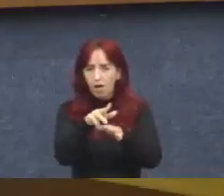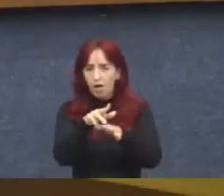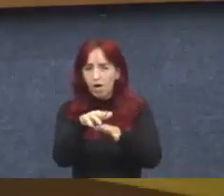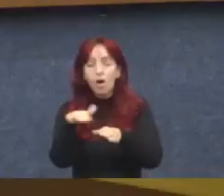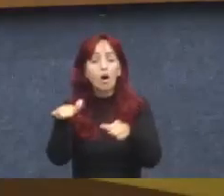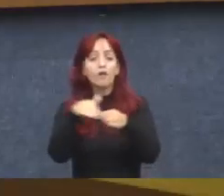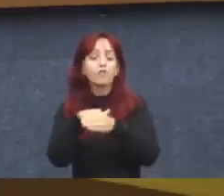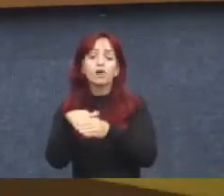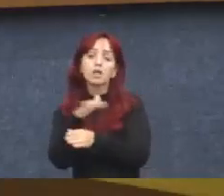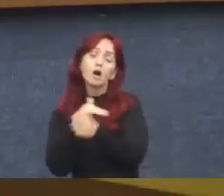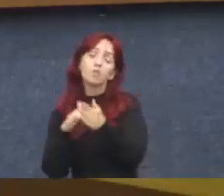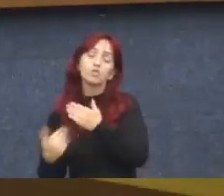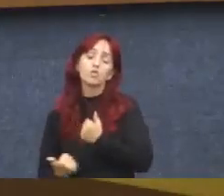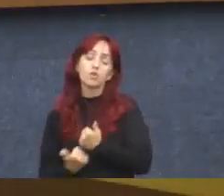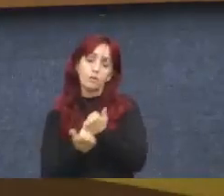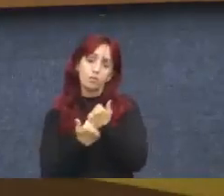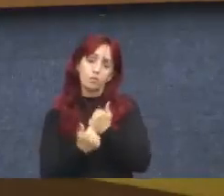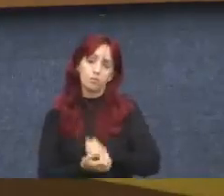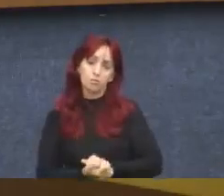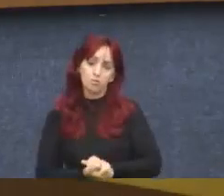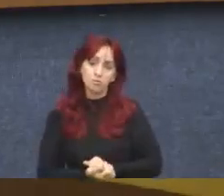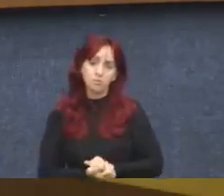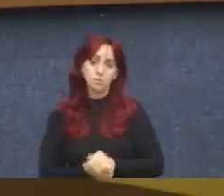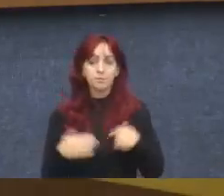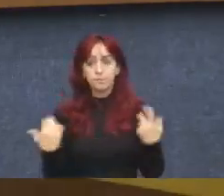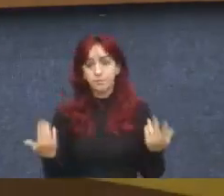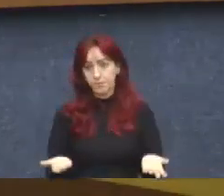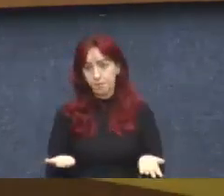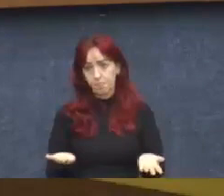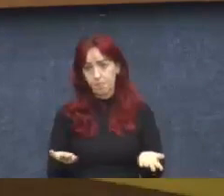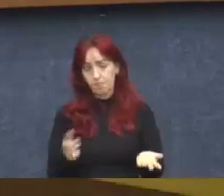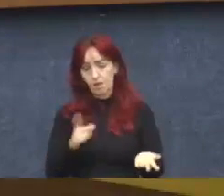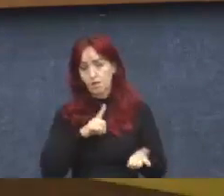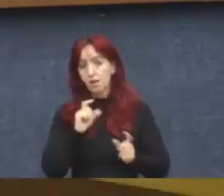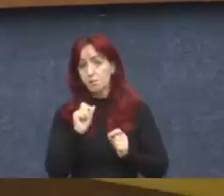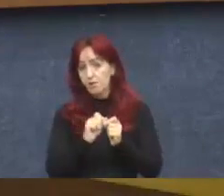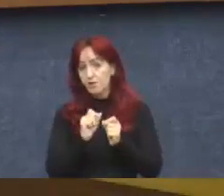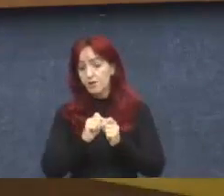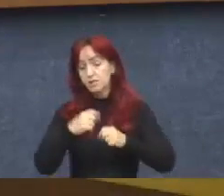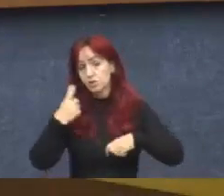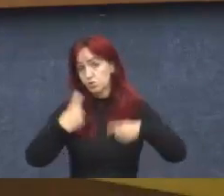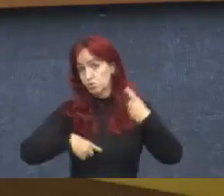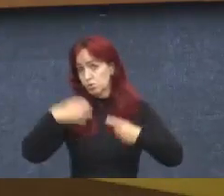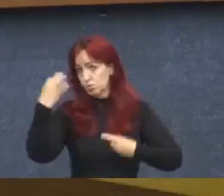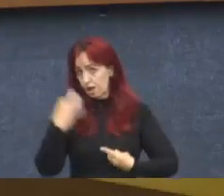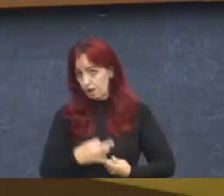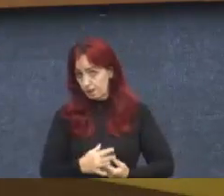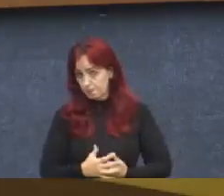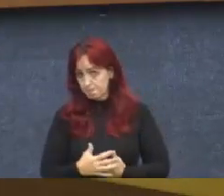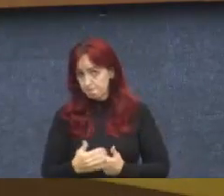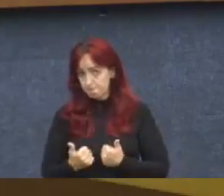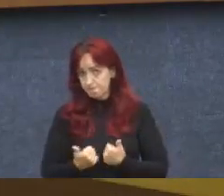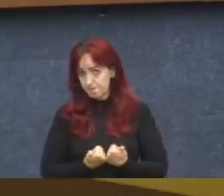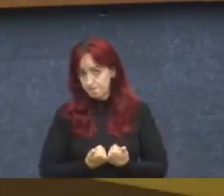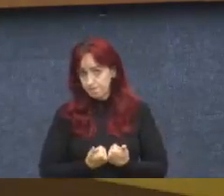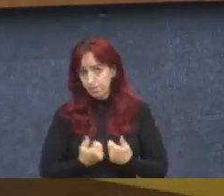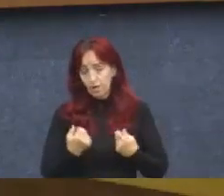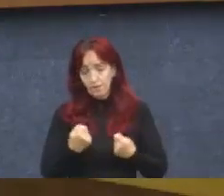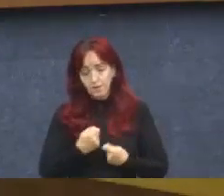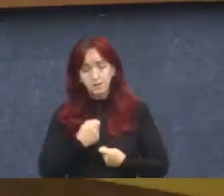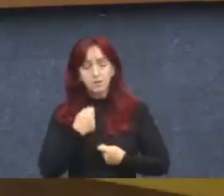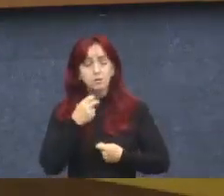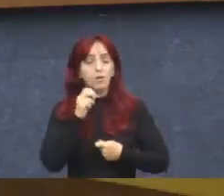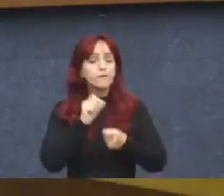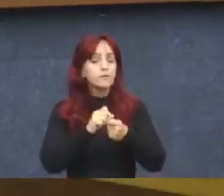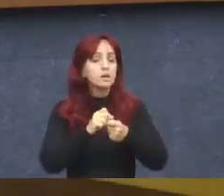Tudo. Tudo a favor. Agora, nós temos que fazer a discussão correta. Nós temos que fazer, se vão